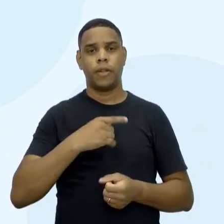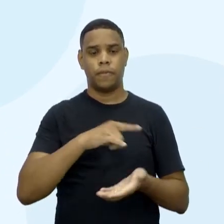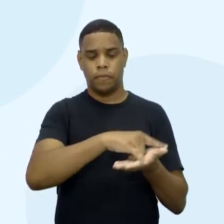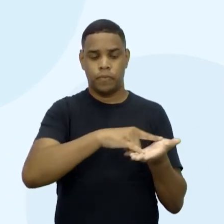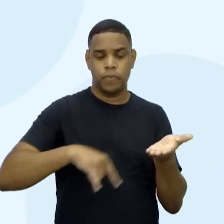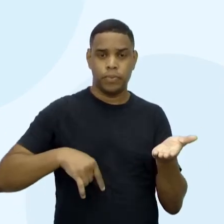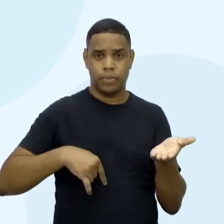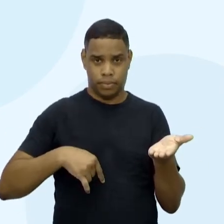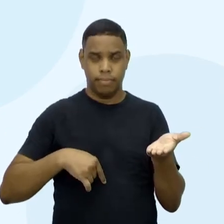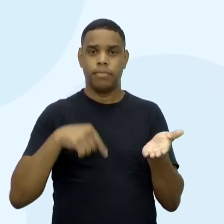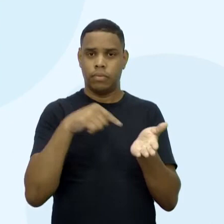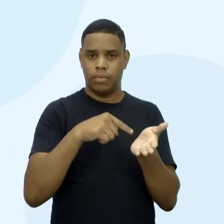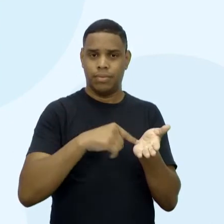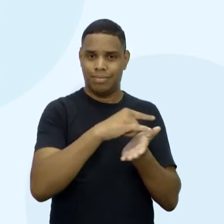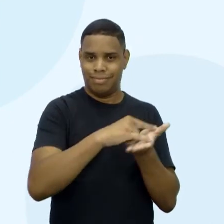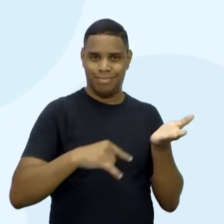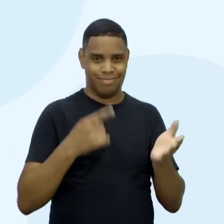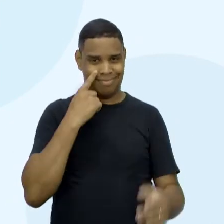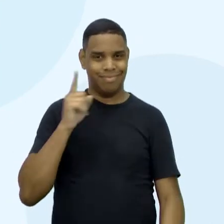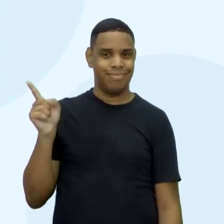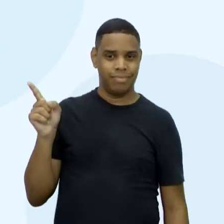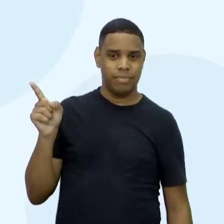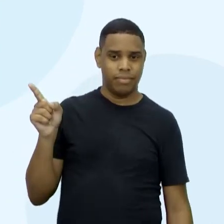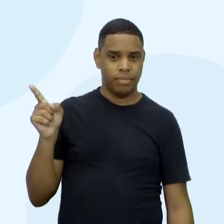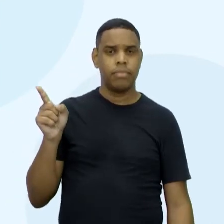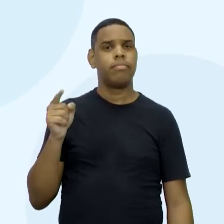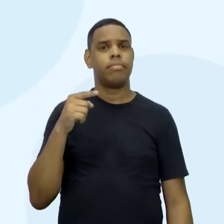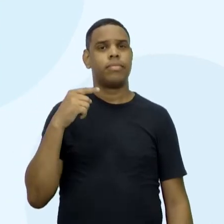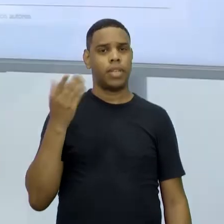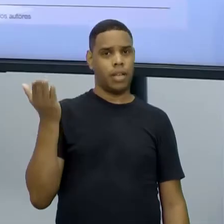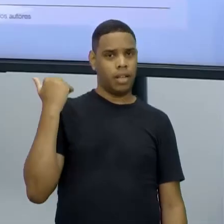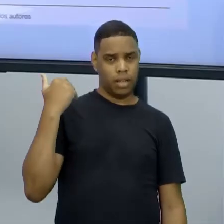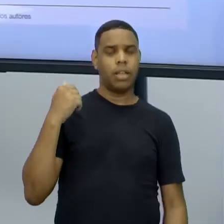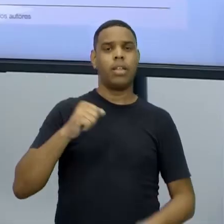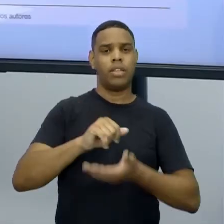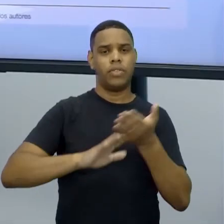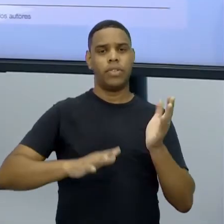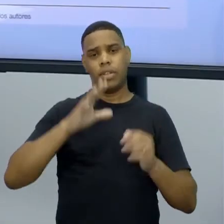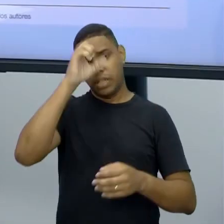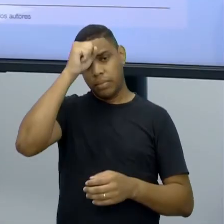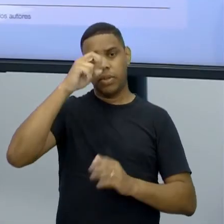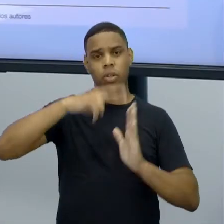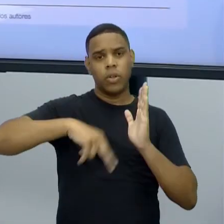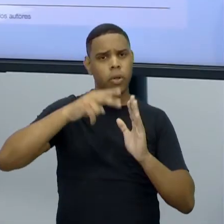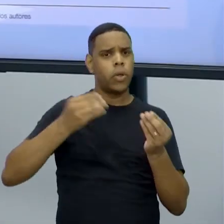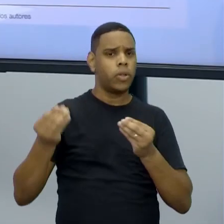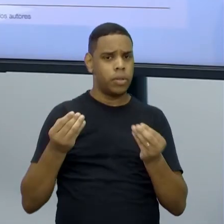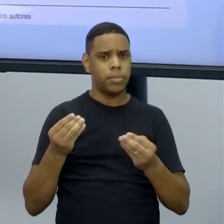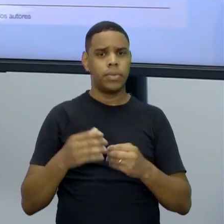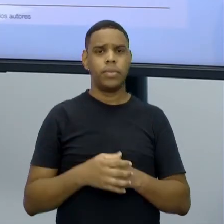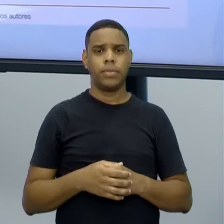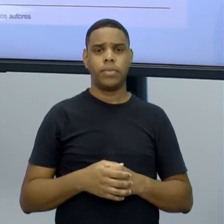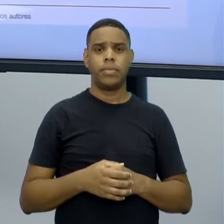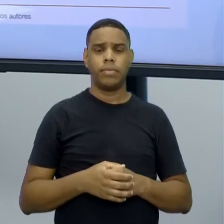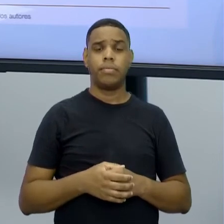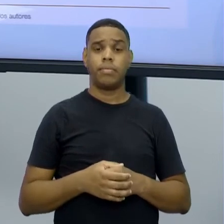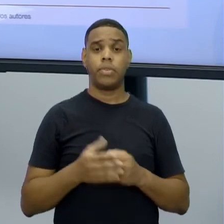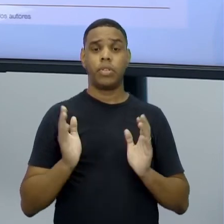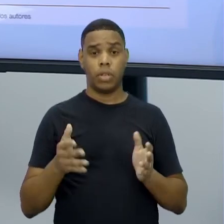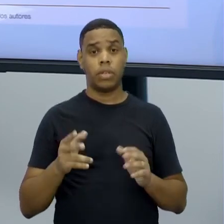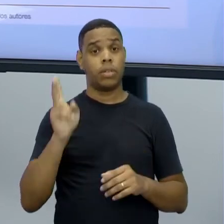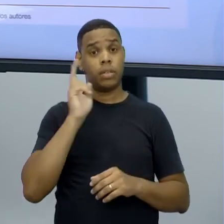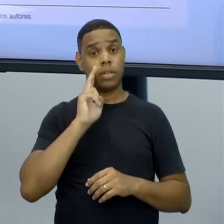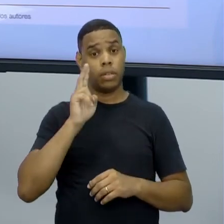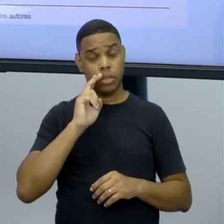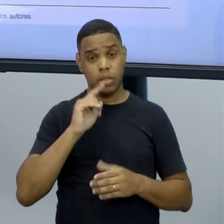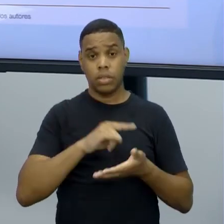boleto. E a gente já aprendeu aí nas outras atividades como fazer a leitura de um boleto. A gente já